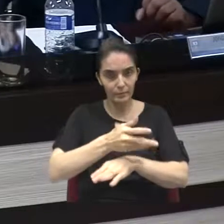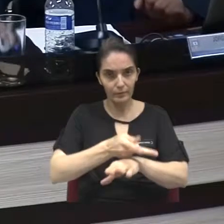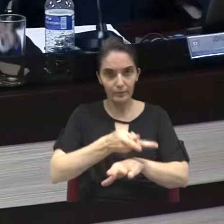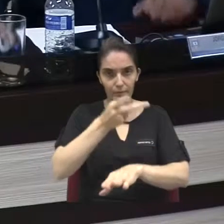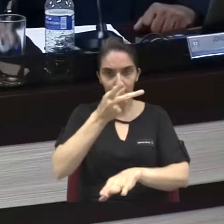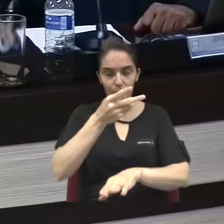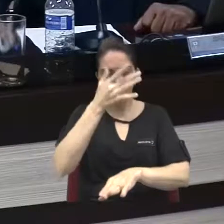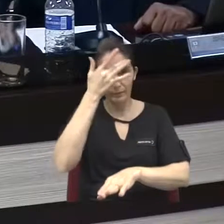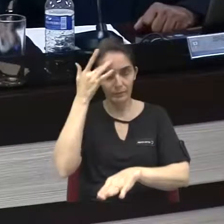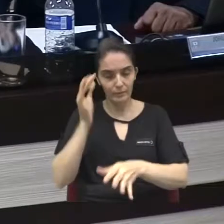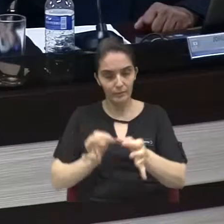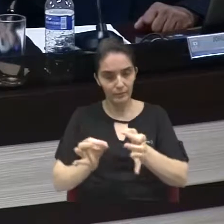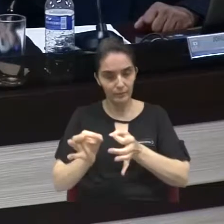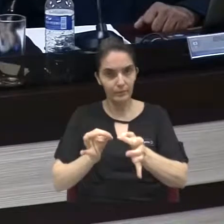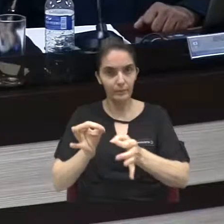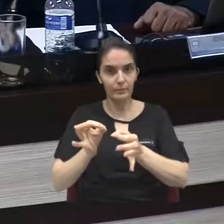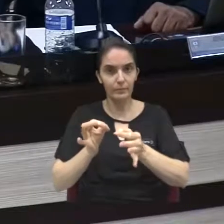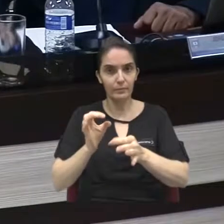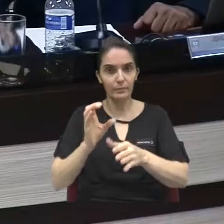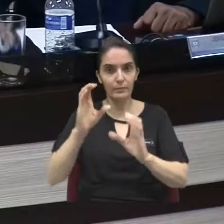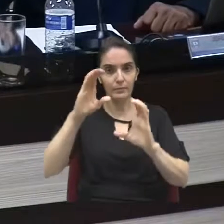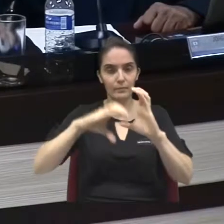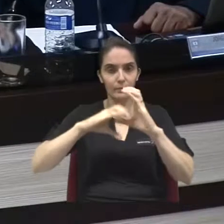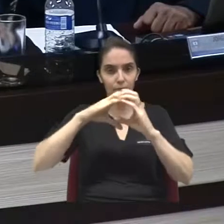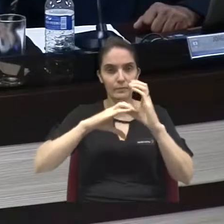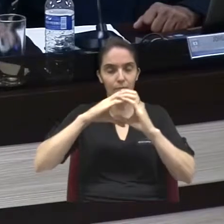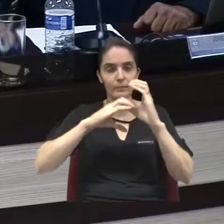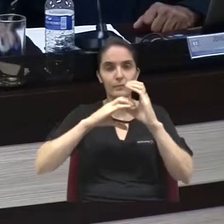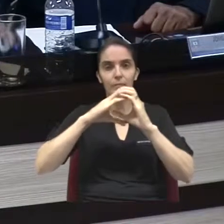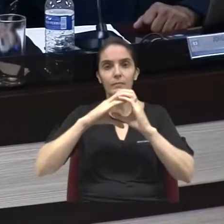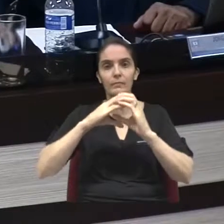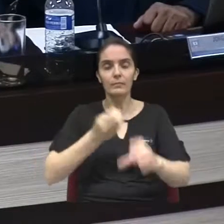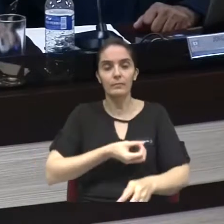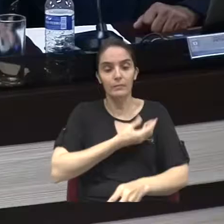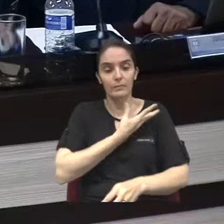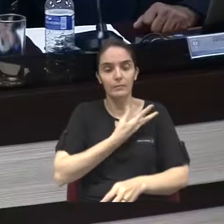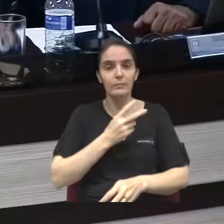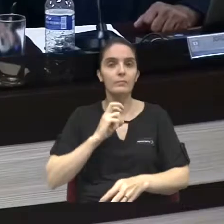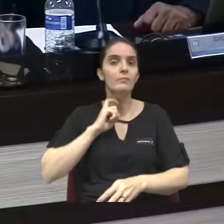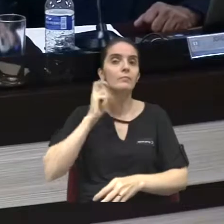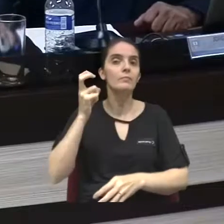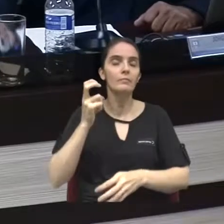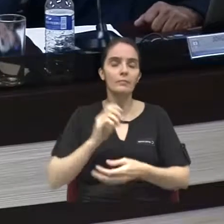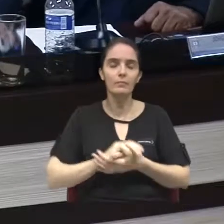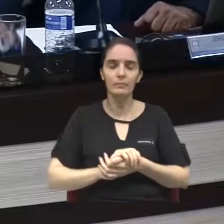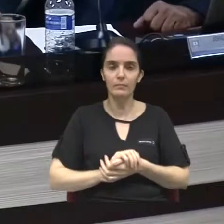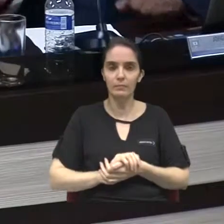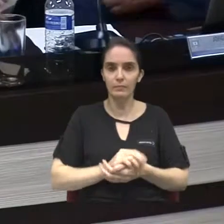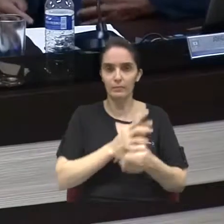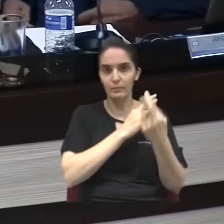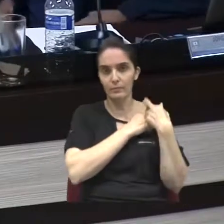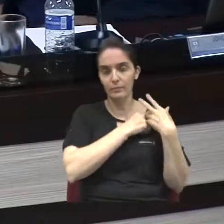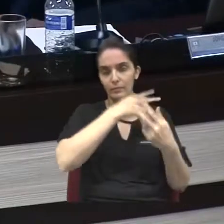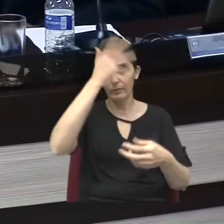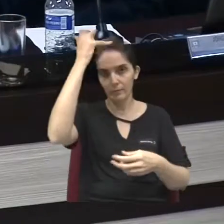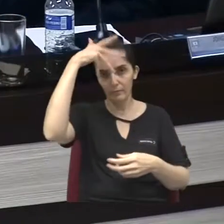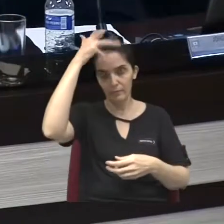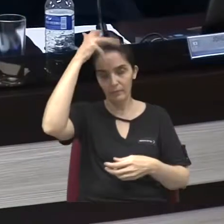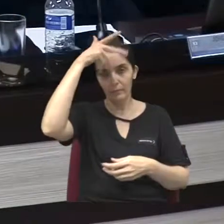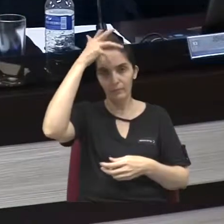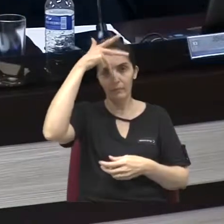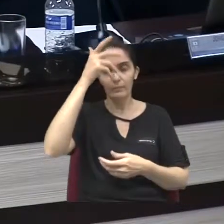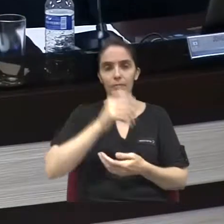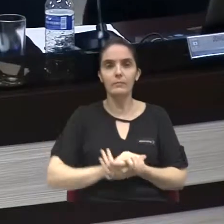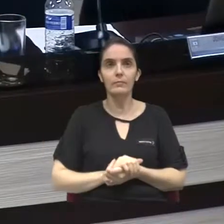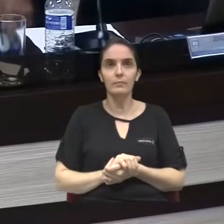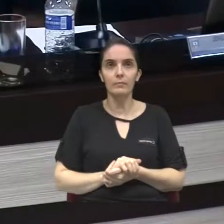organizadores do concurso Verso e Voz 2019. Autoria vereadora Érica Tanque. Desejo discutir. A